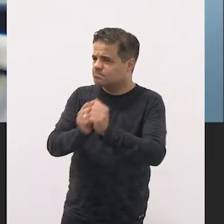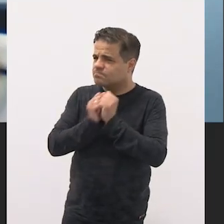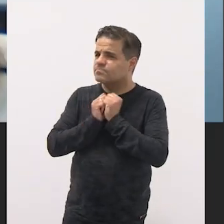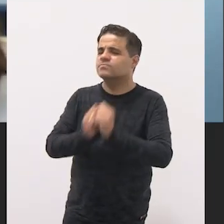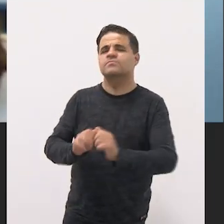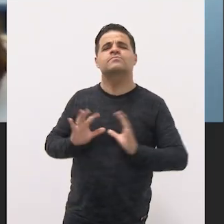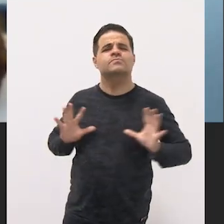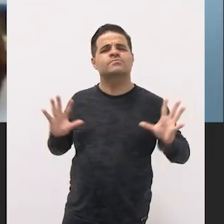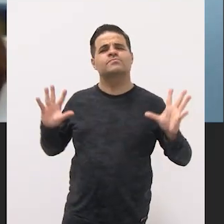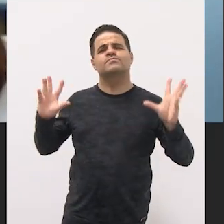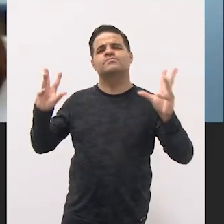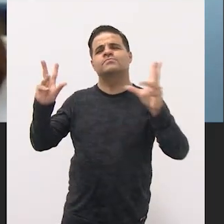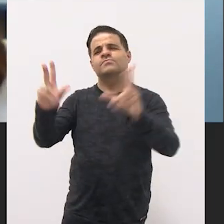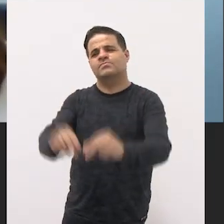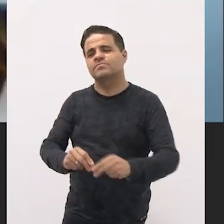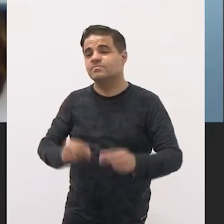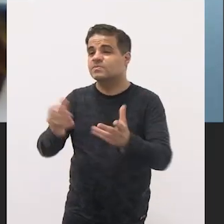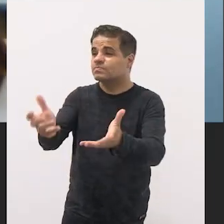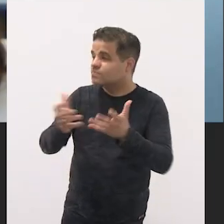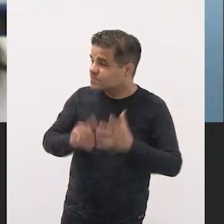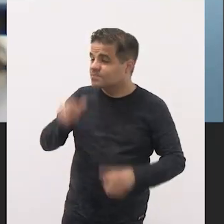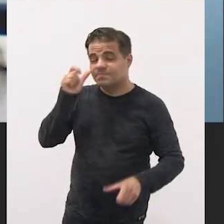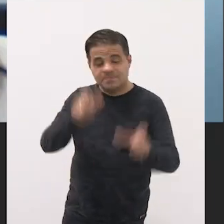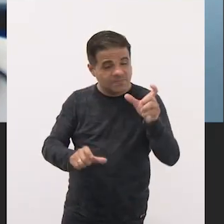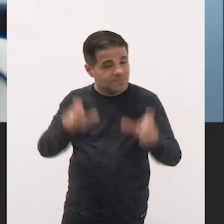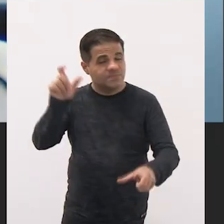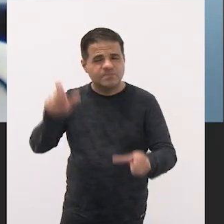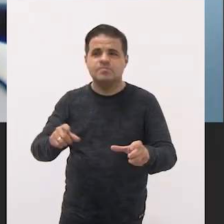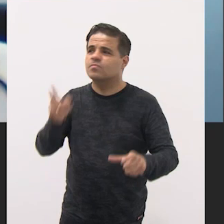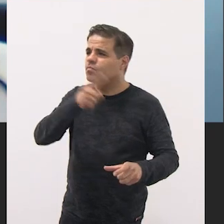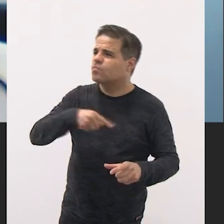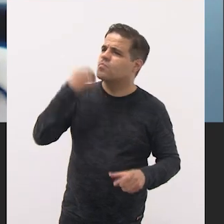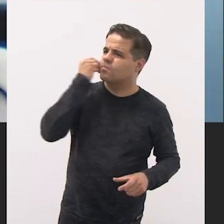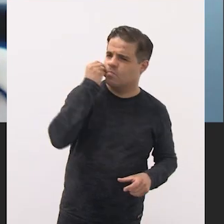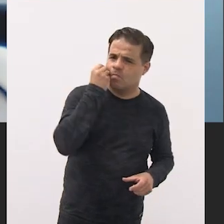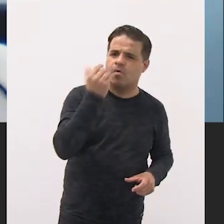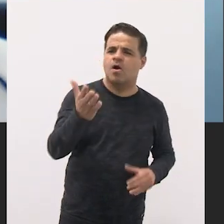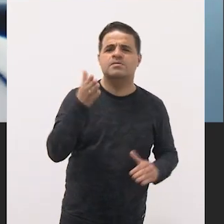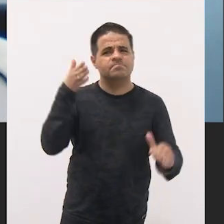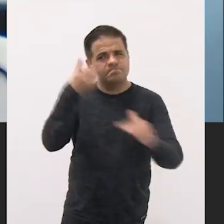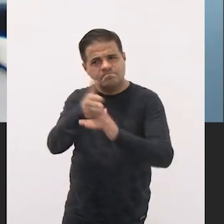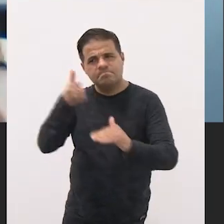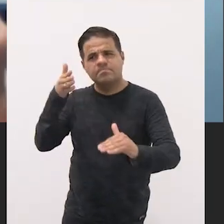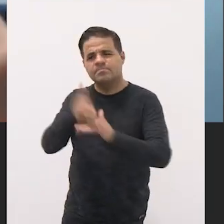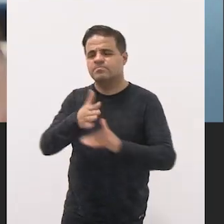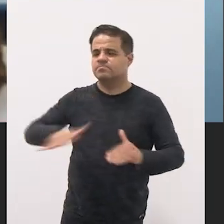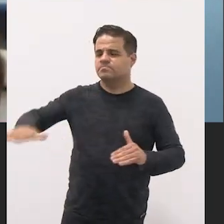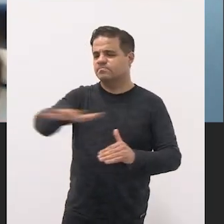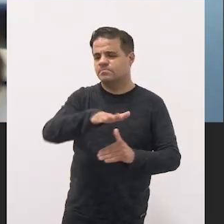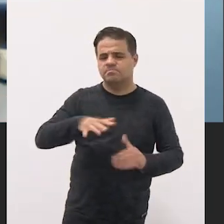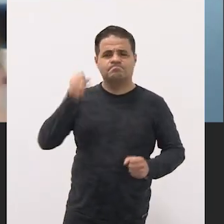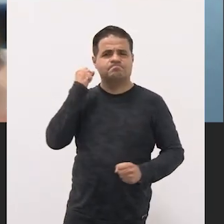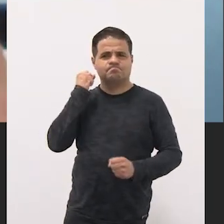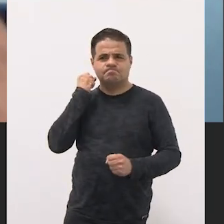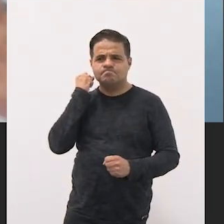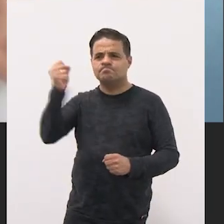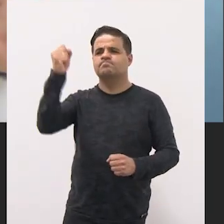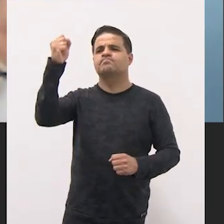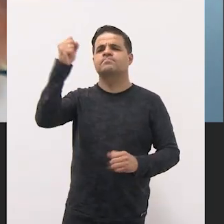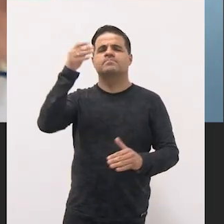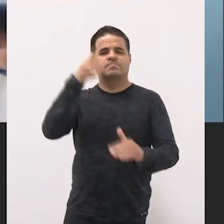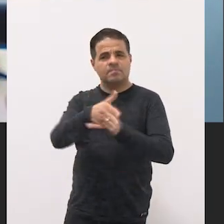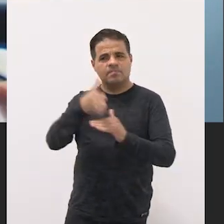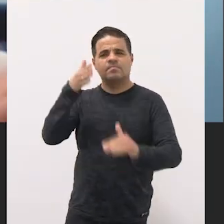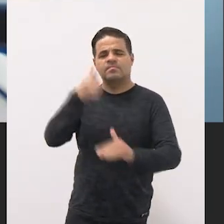todo dia. Nós queremos que as mulheres possam ter uma participação no espaço de poder, que elas tenham uma